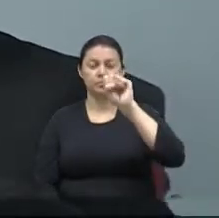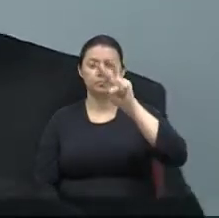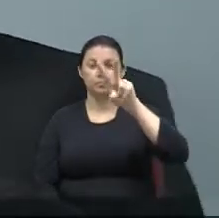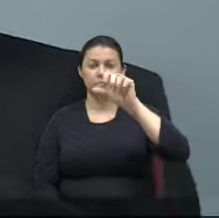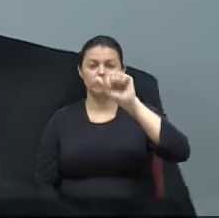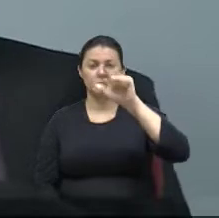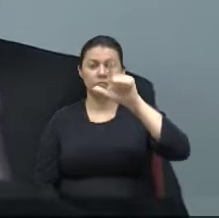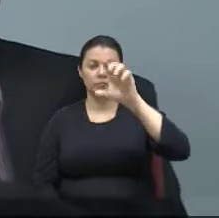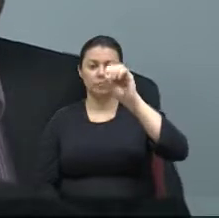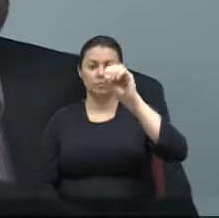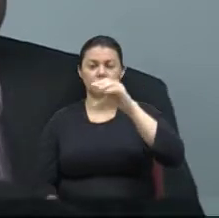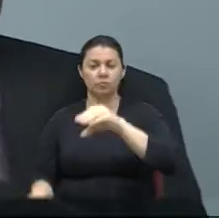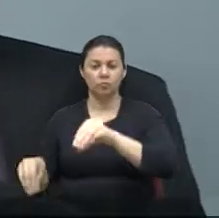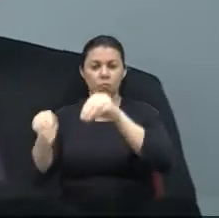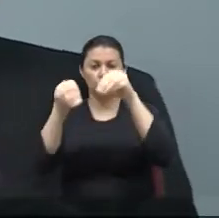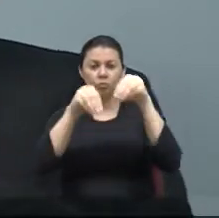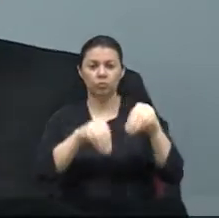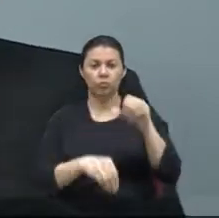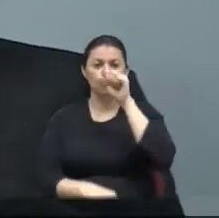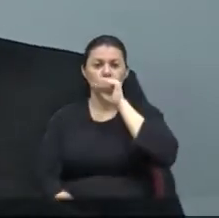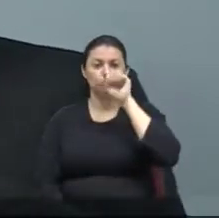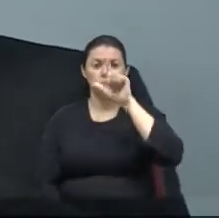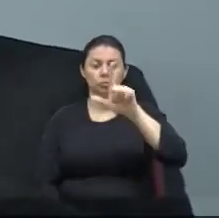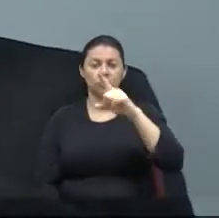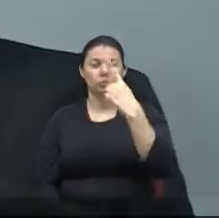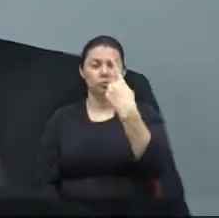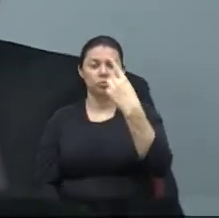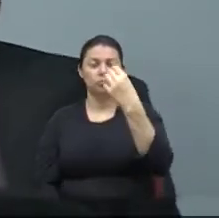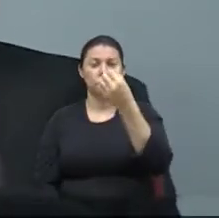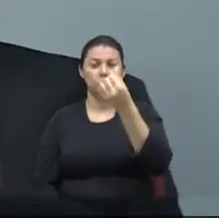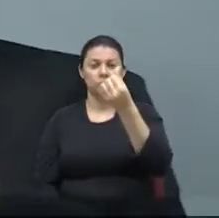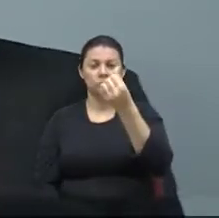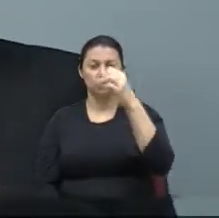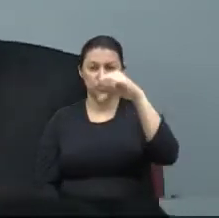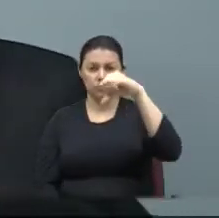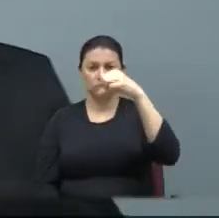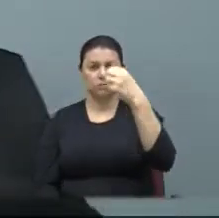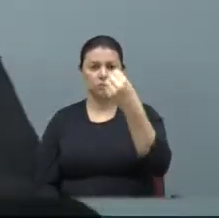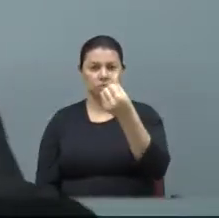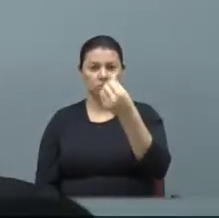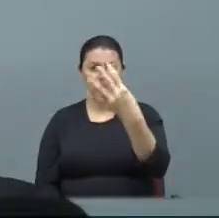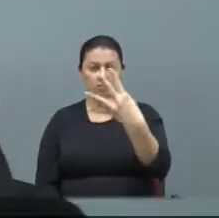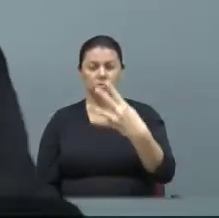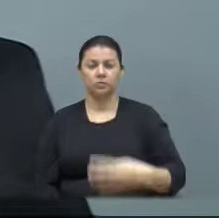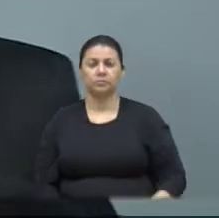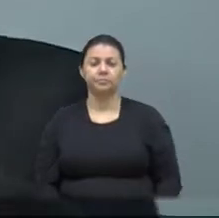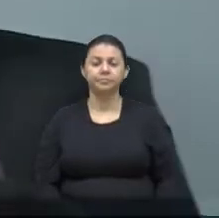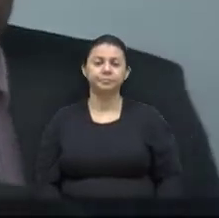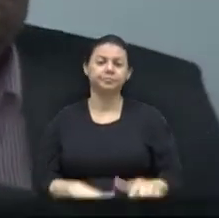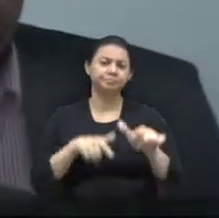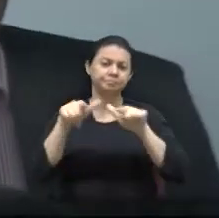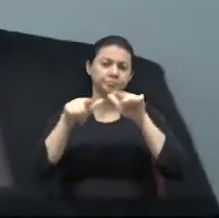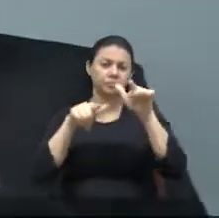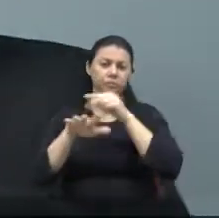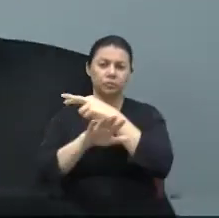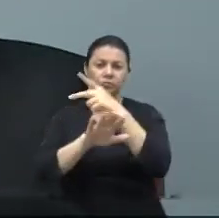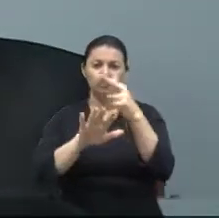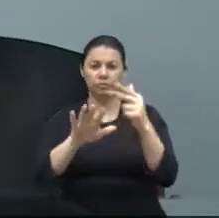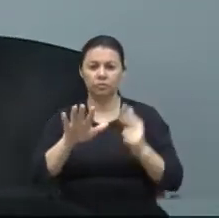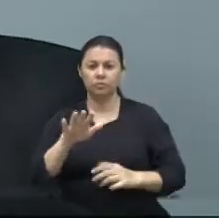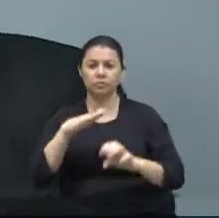no ano de 1964 onde trabalhou em diversas empresa exerceu inúmeras